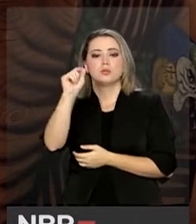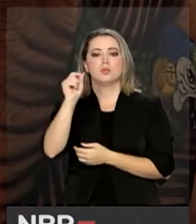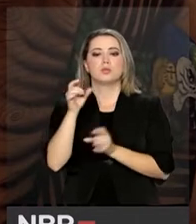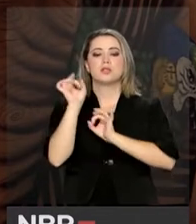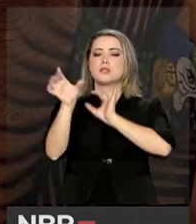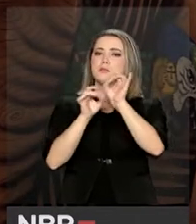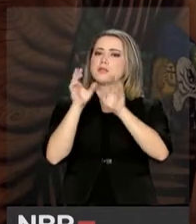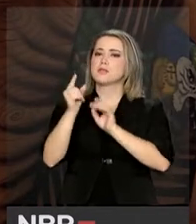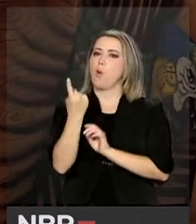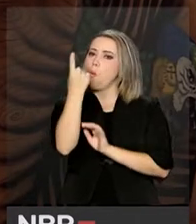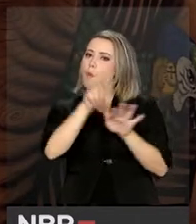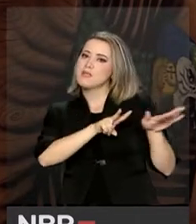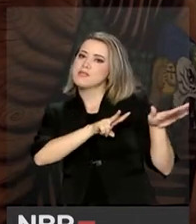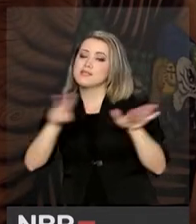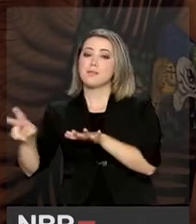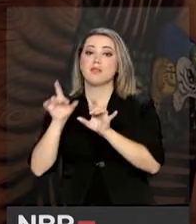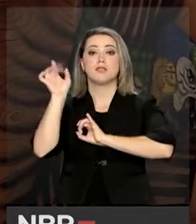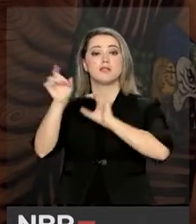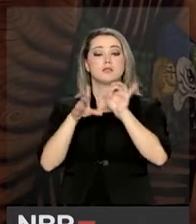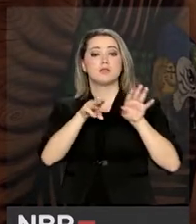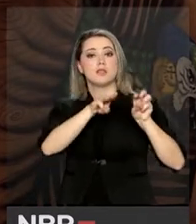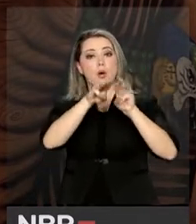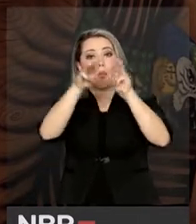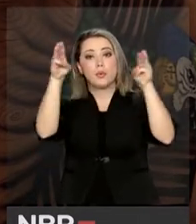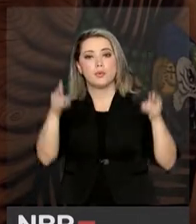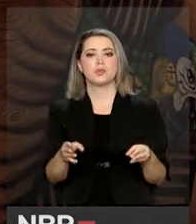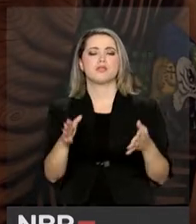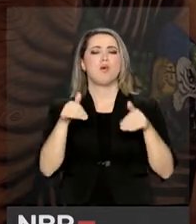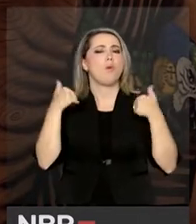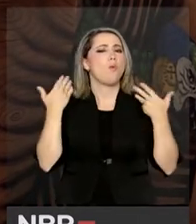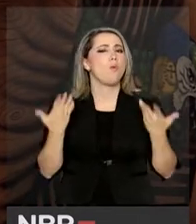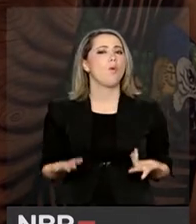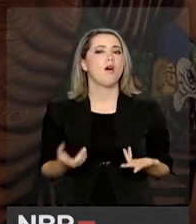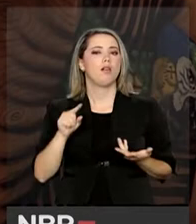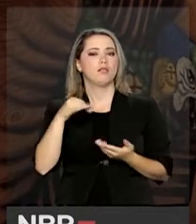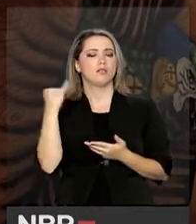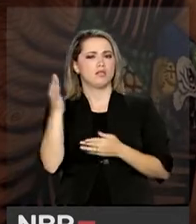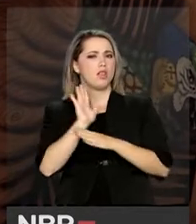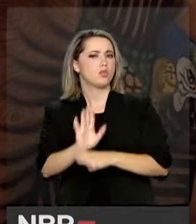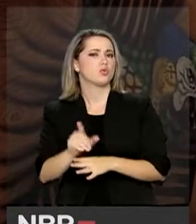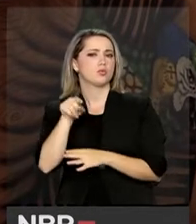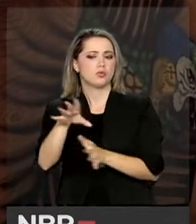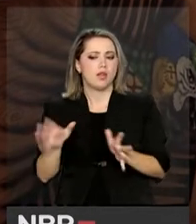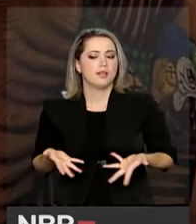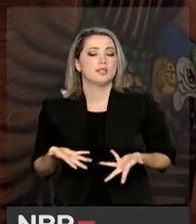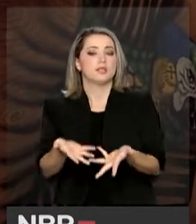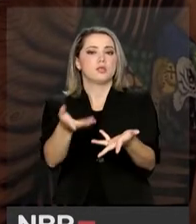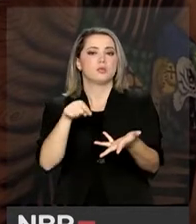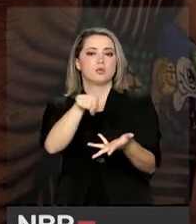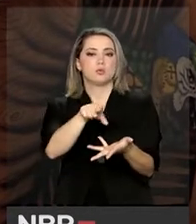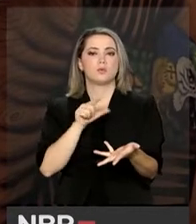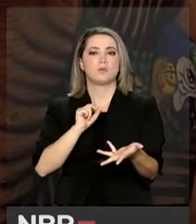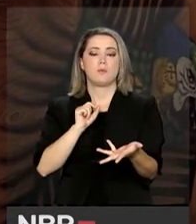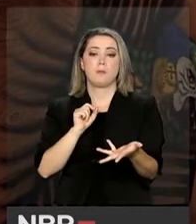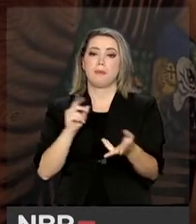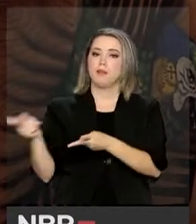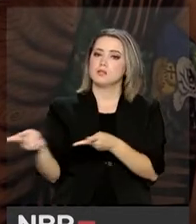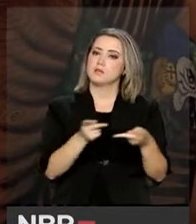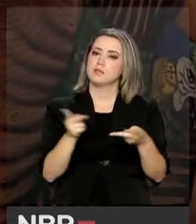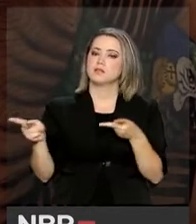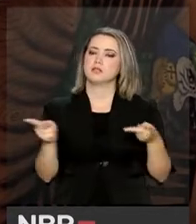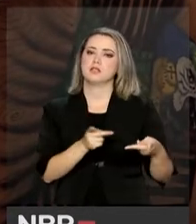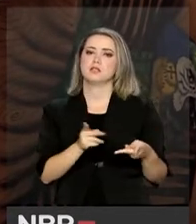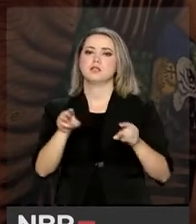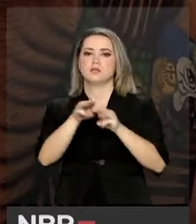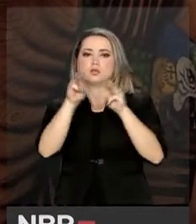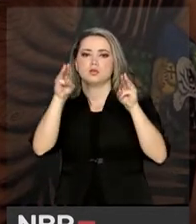semana inteira para os museus? Essa iniciativa tem ajudado a estimular as visitações